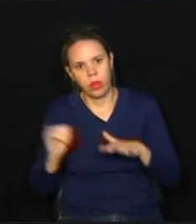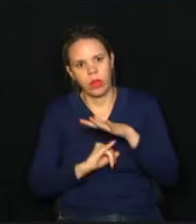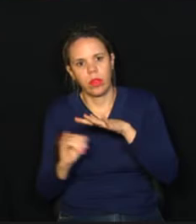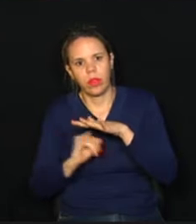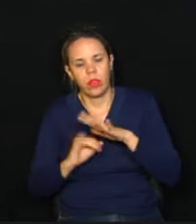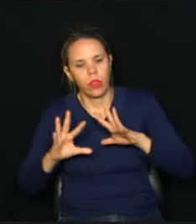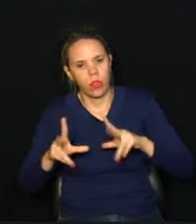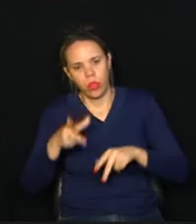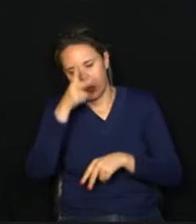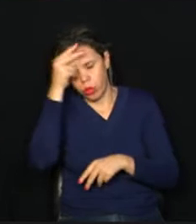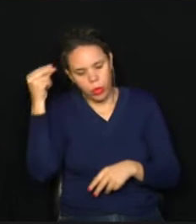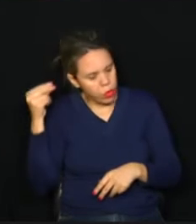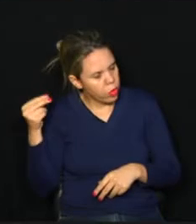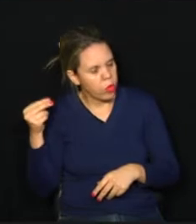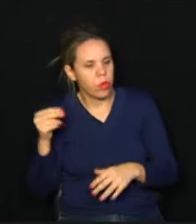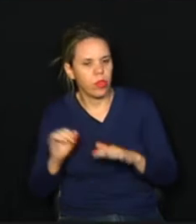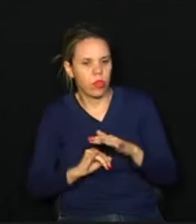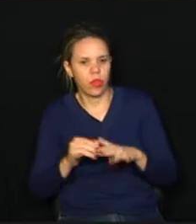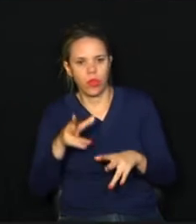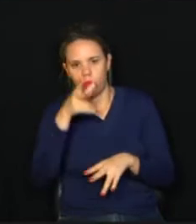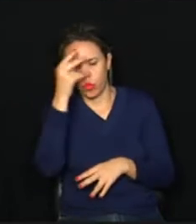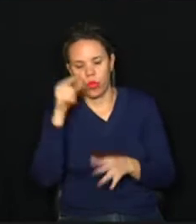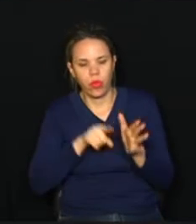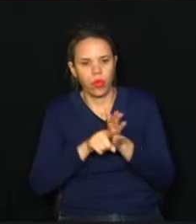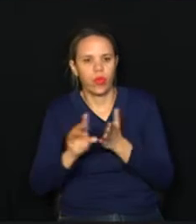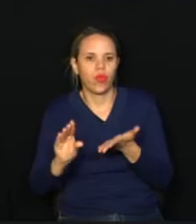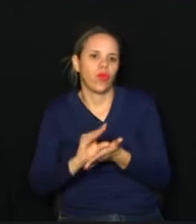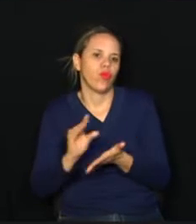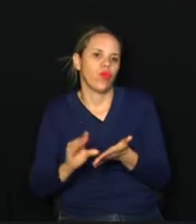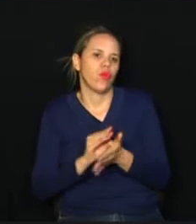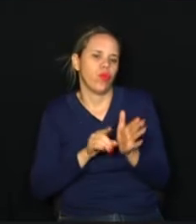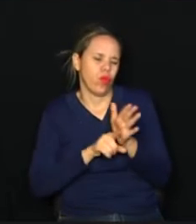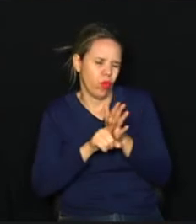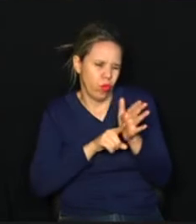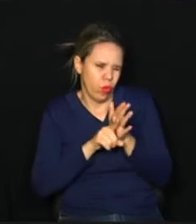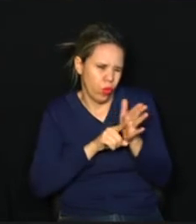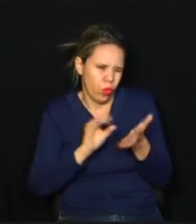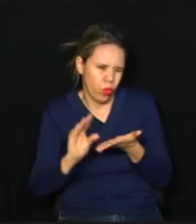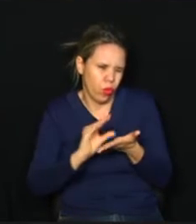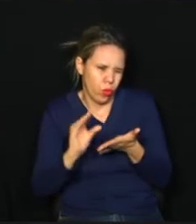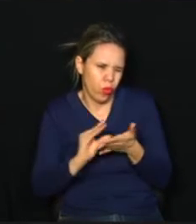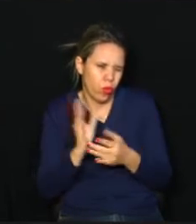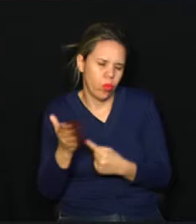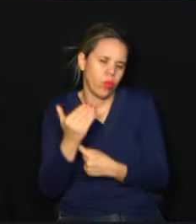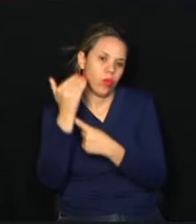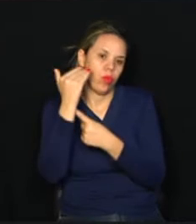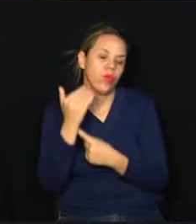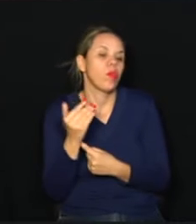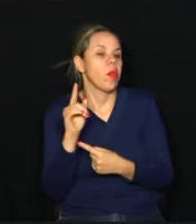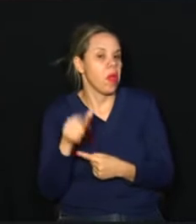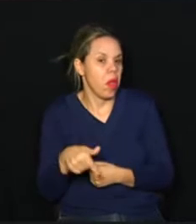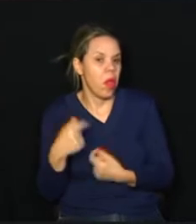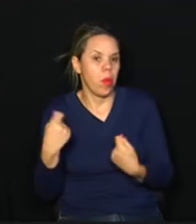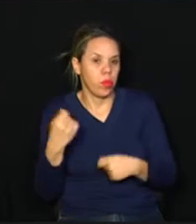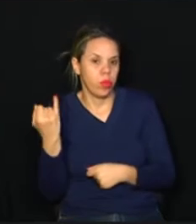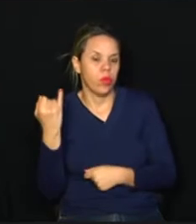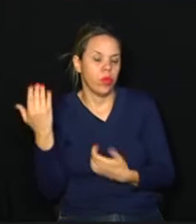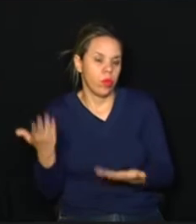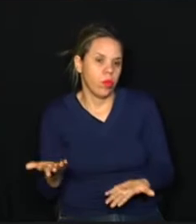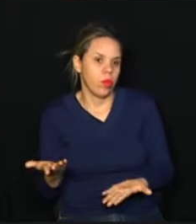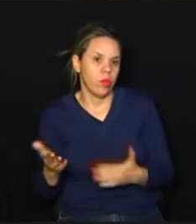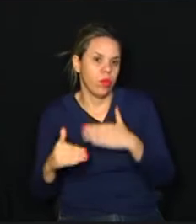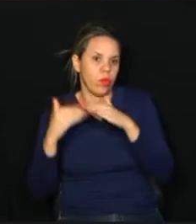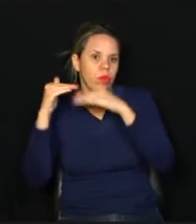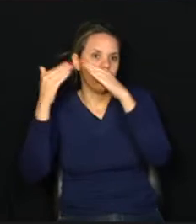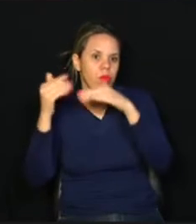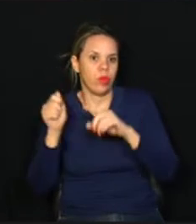institutos públicos. O investimento em pesquisa, investimento em tecnologia é algo fundamental para o